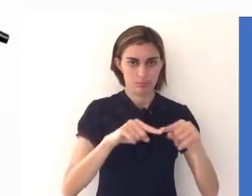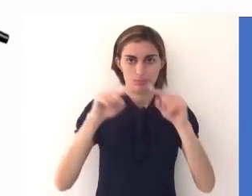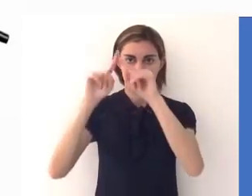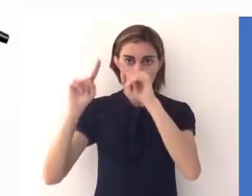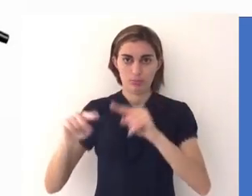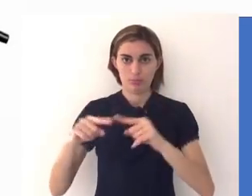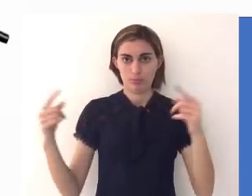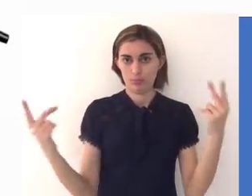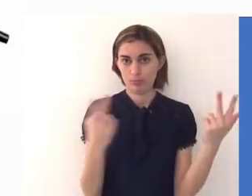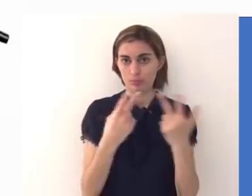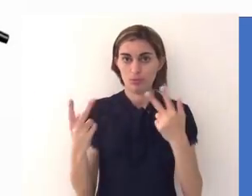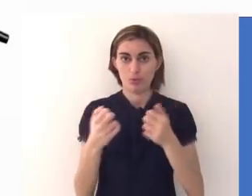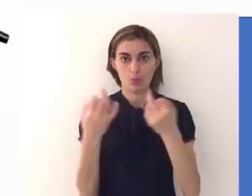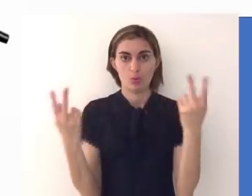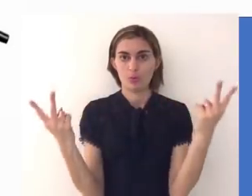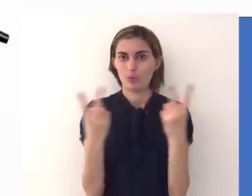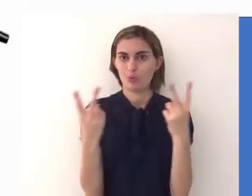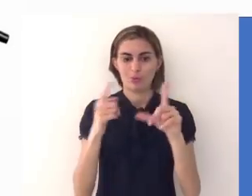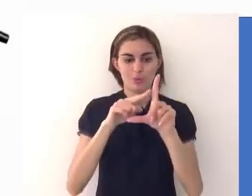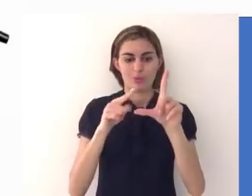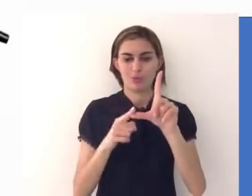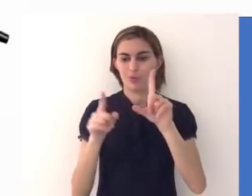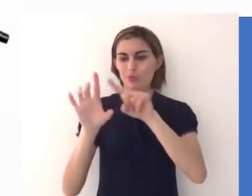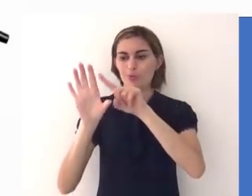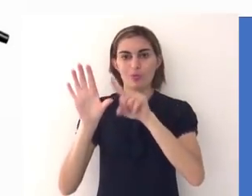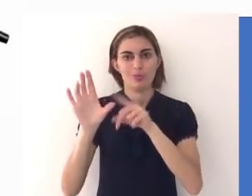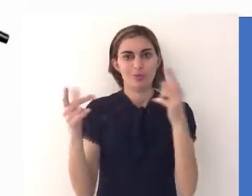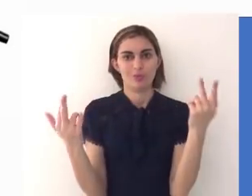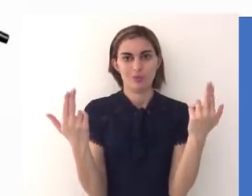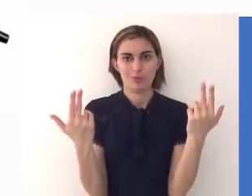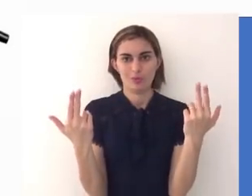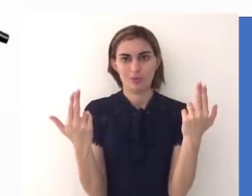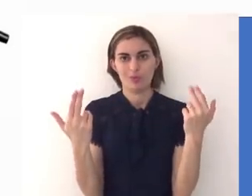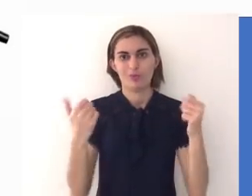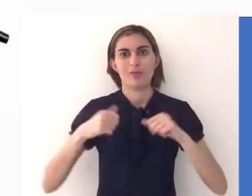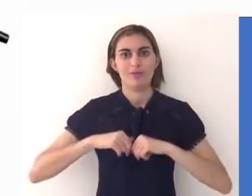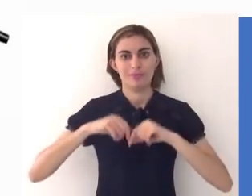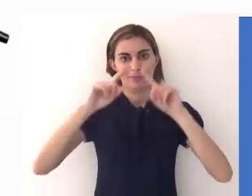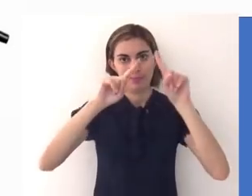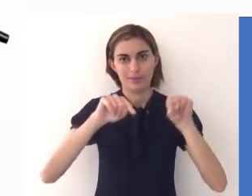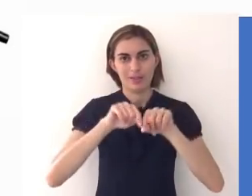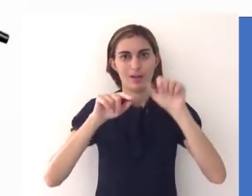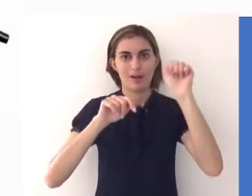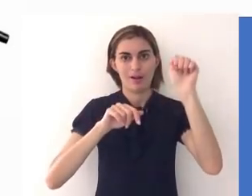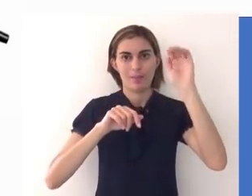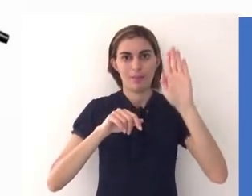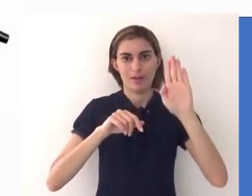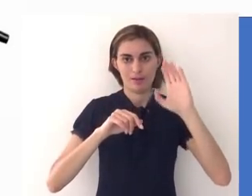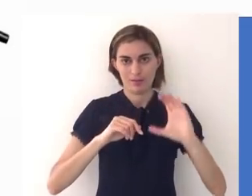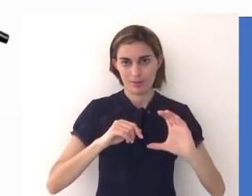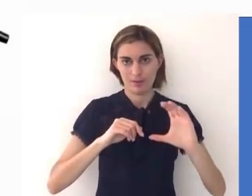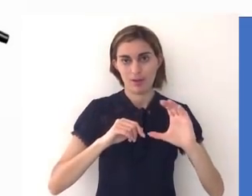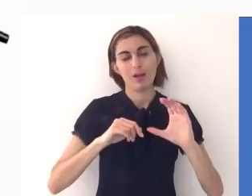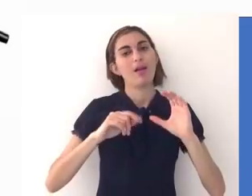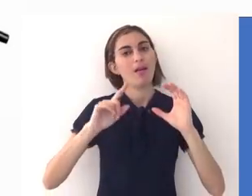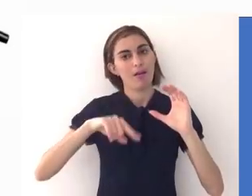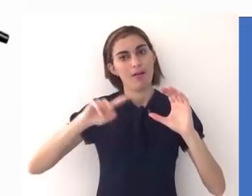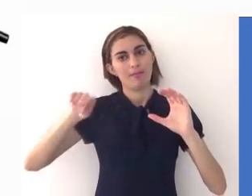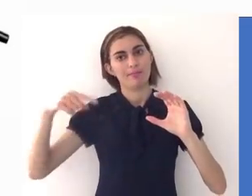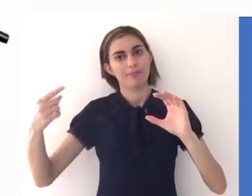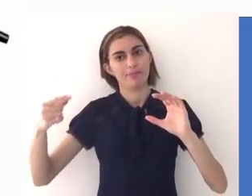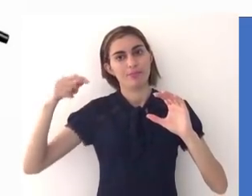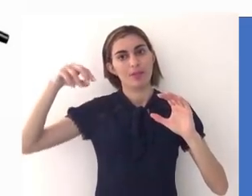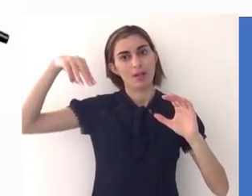triângulos são congruentes quando o quê? Acompanhe na tua tela. O triângulo ABC é congruente